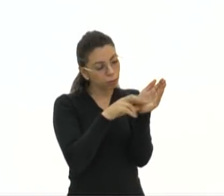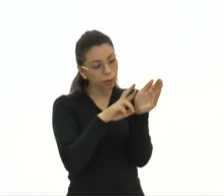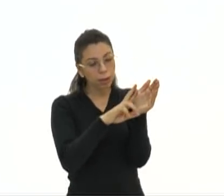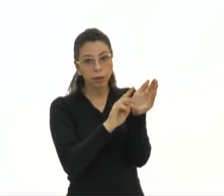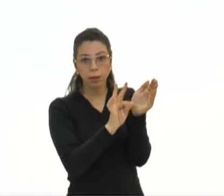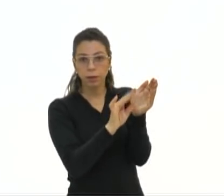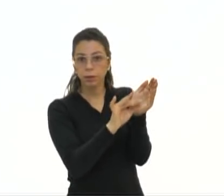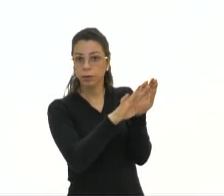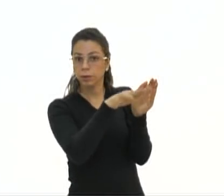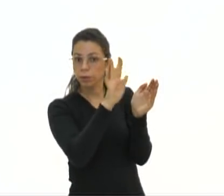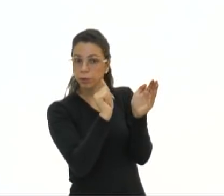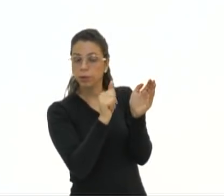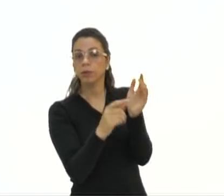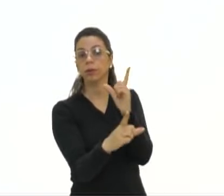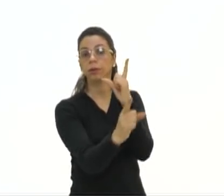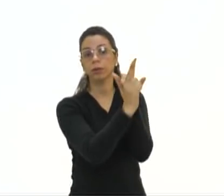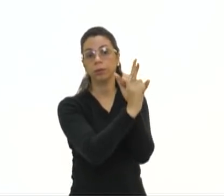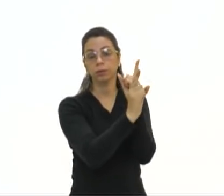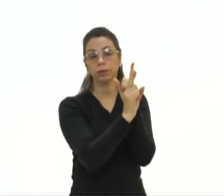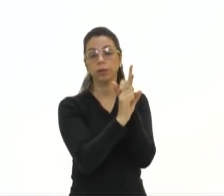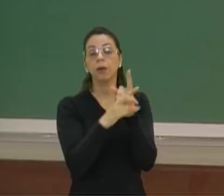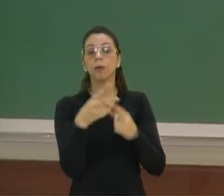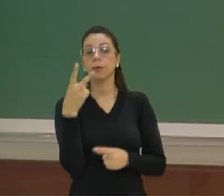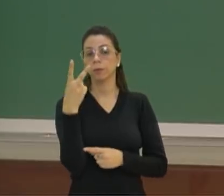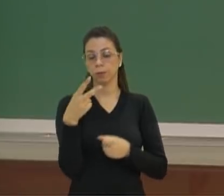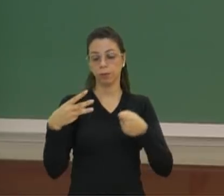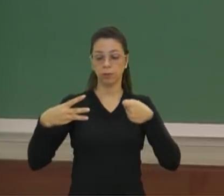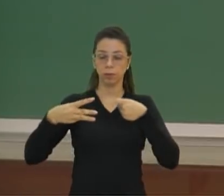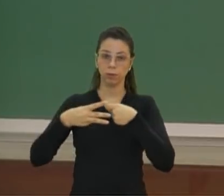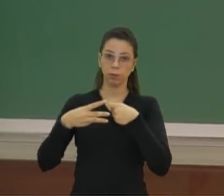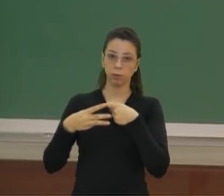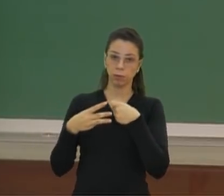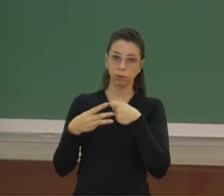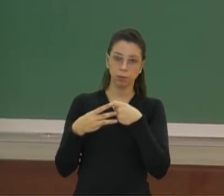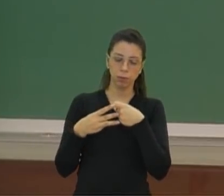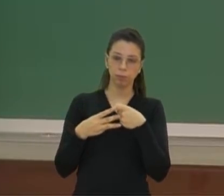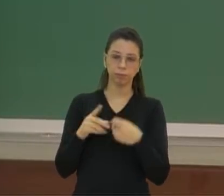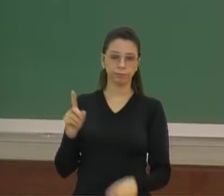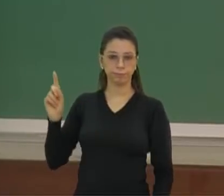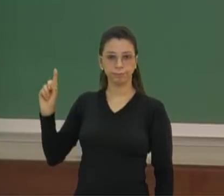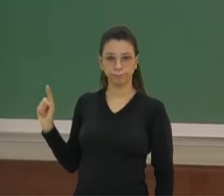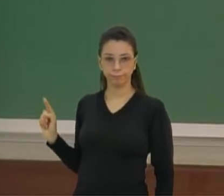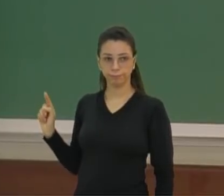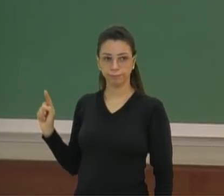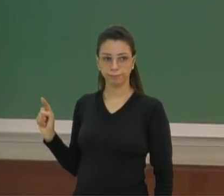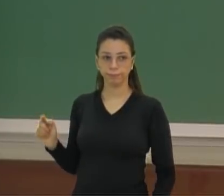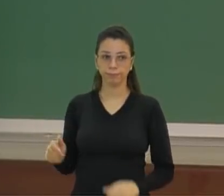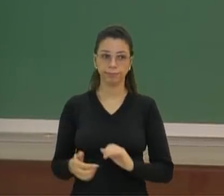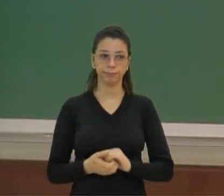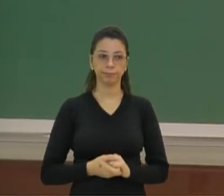lá que eu encontro as 2 células fotossensíveis. Você lembra os nomes?